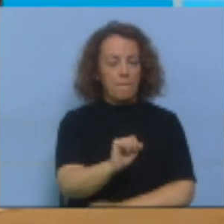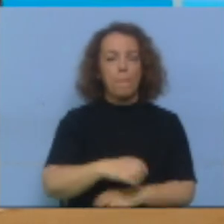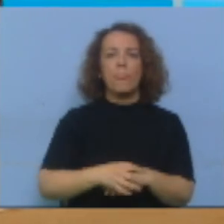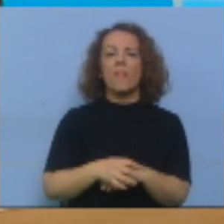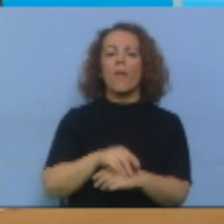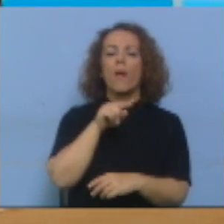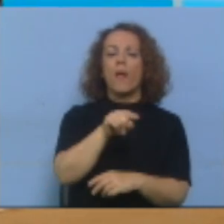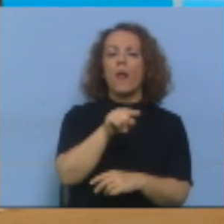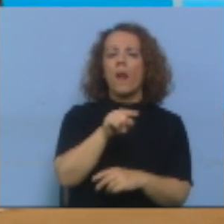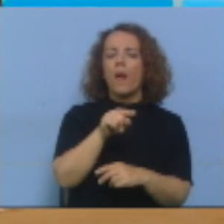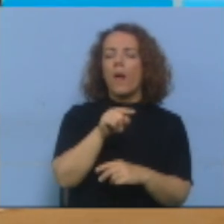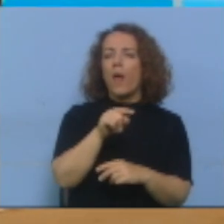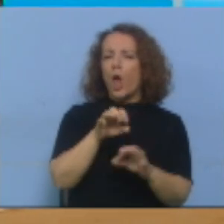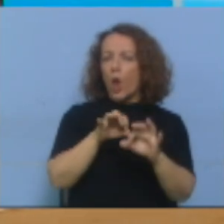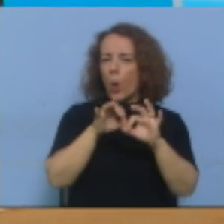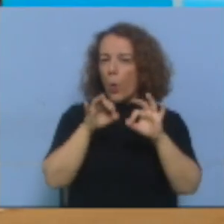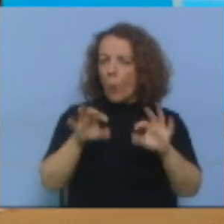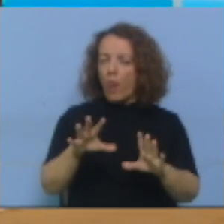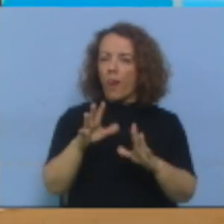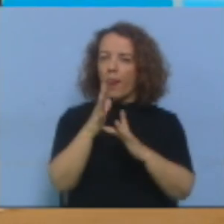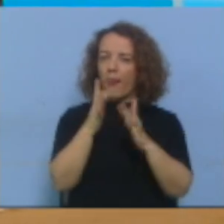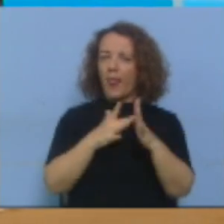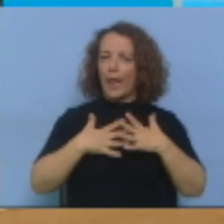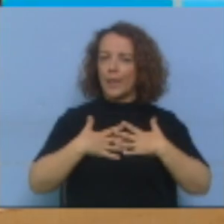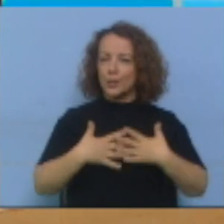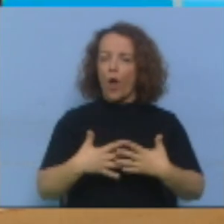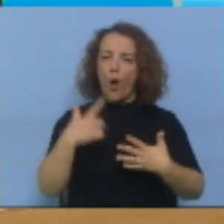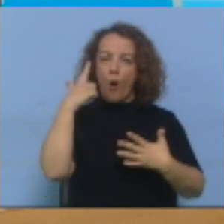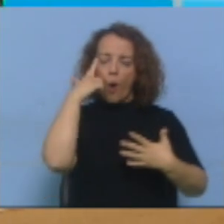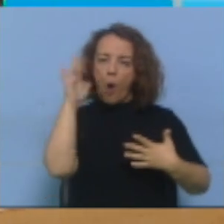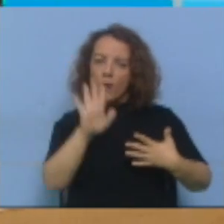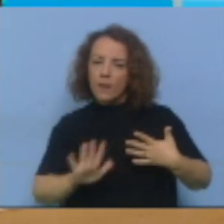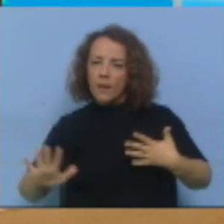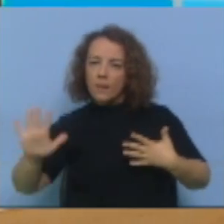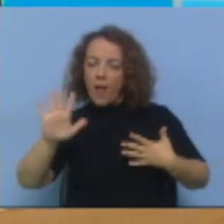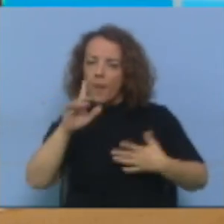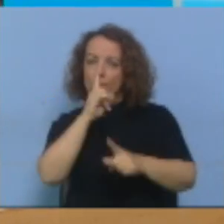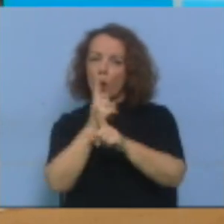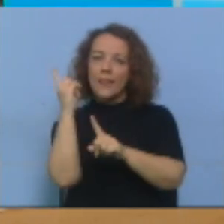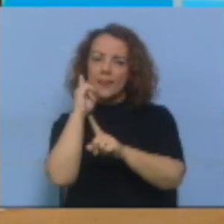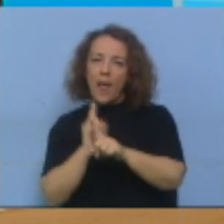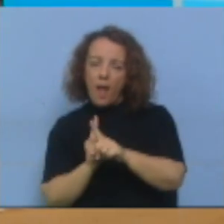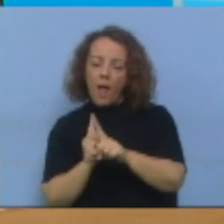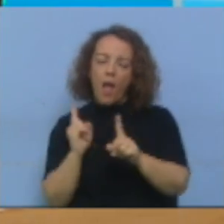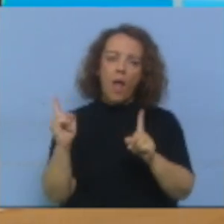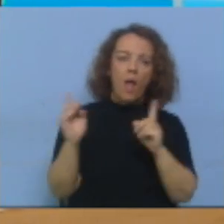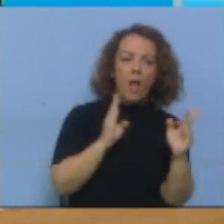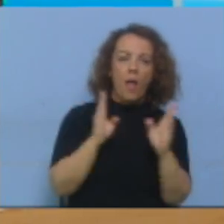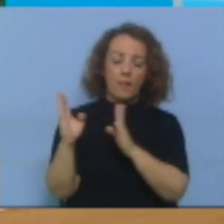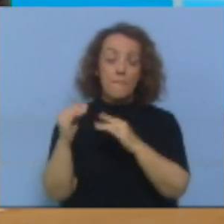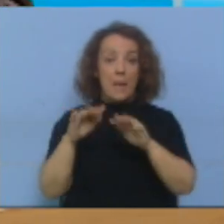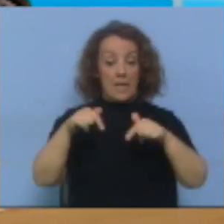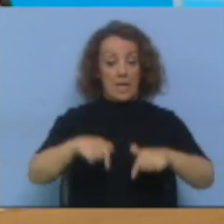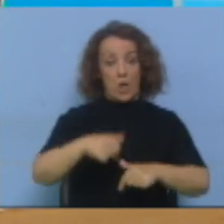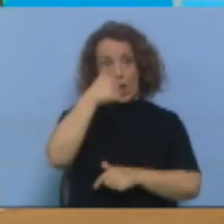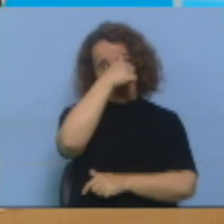os cristãos orientais celebram, às vezes coincide na mesma data, outras vezes não, mas há este domingo que